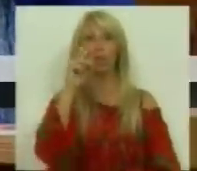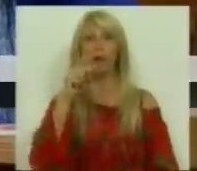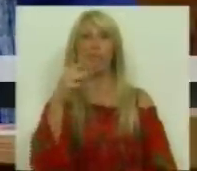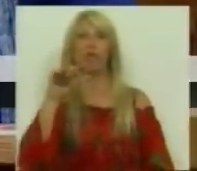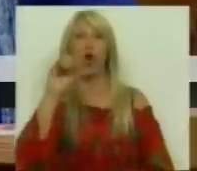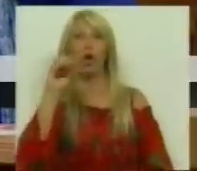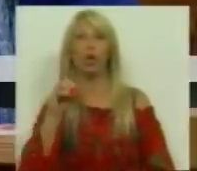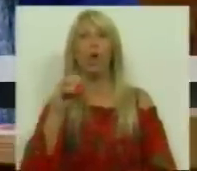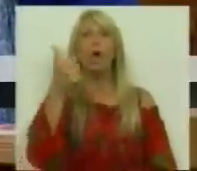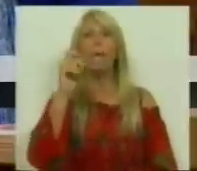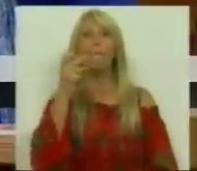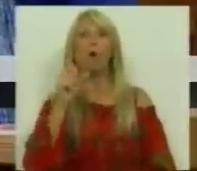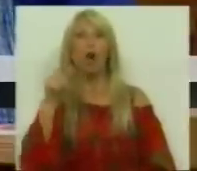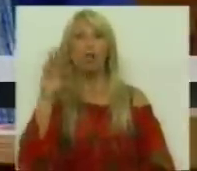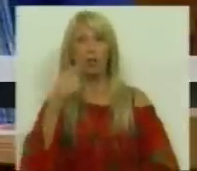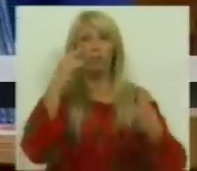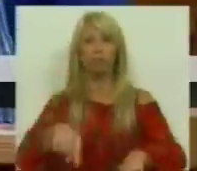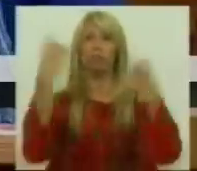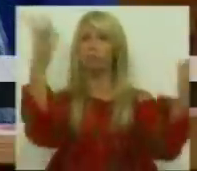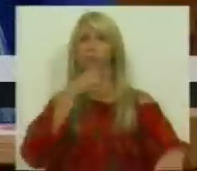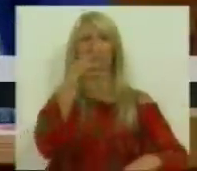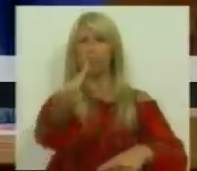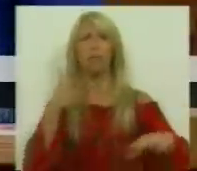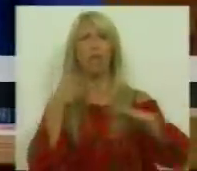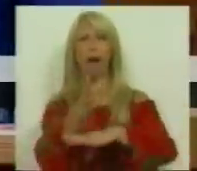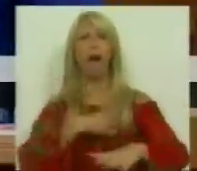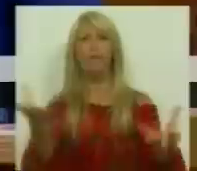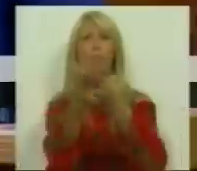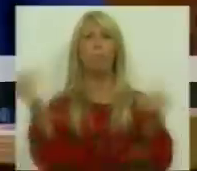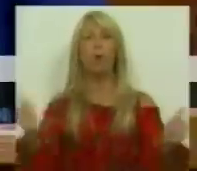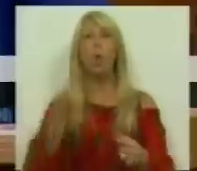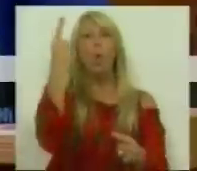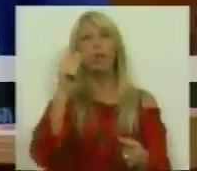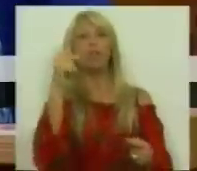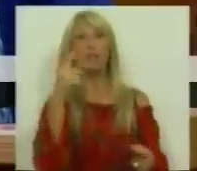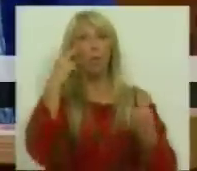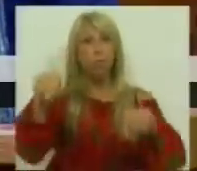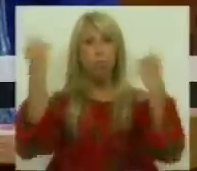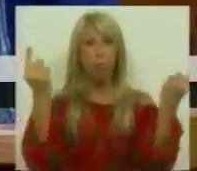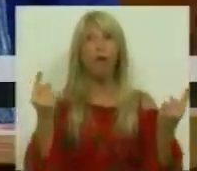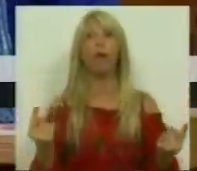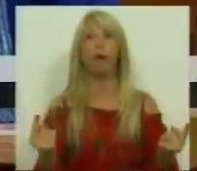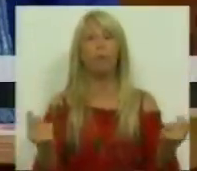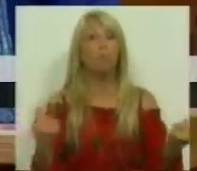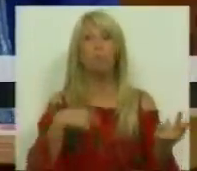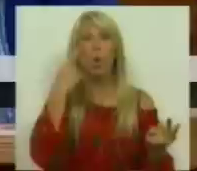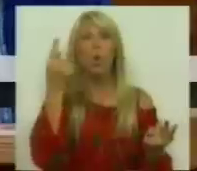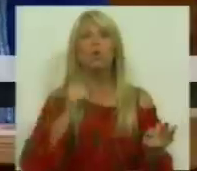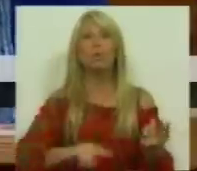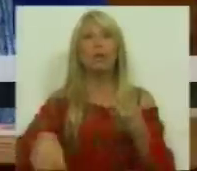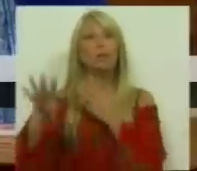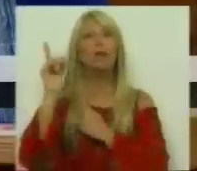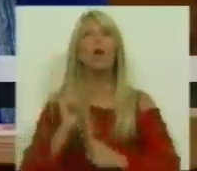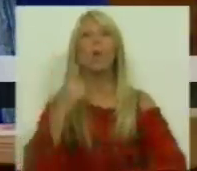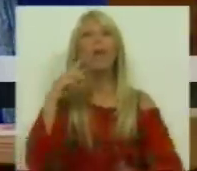sua vontade de extinguir um dos canais públicos de televisão, não se conhece ainda a posição do Governo sobre o Serviço Público de